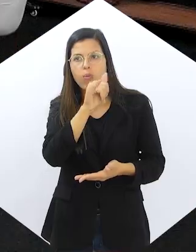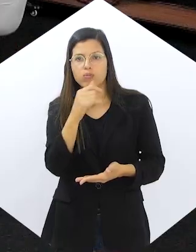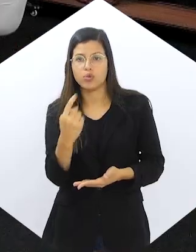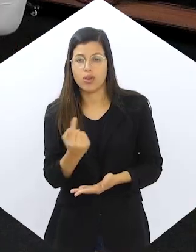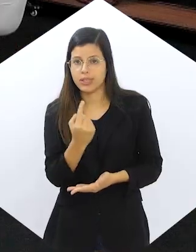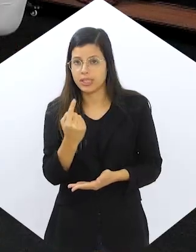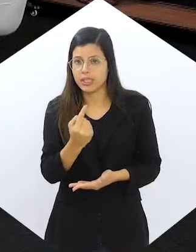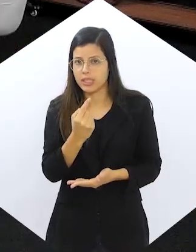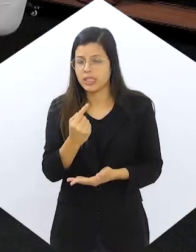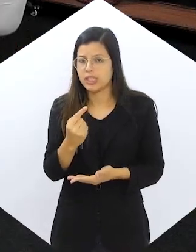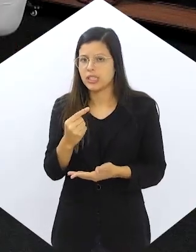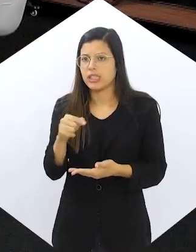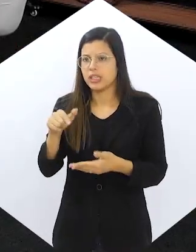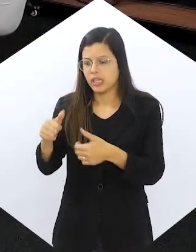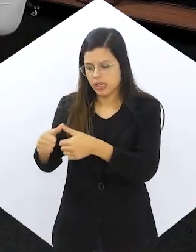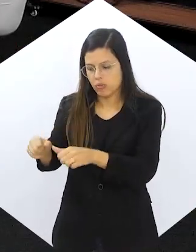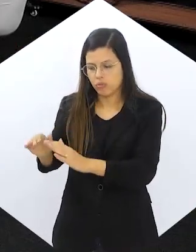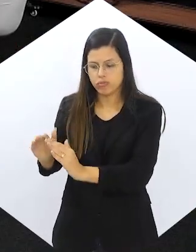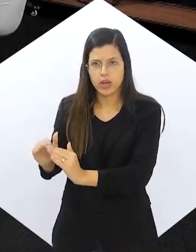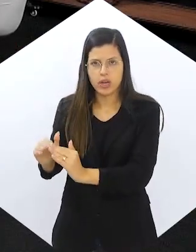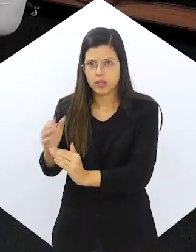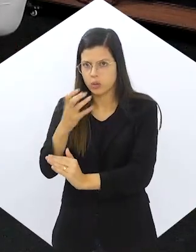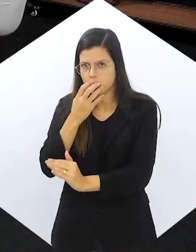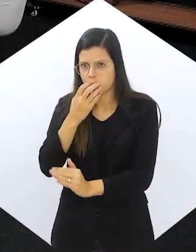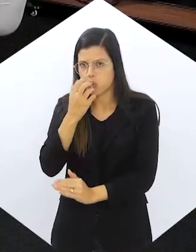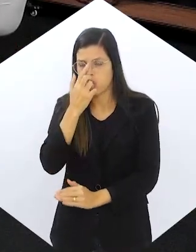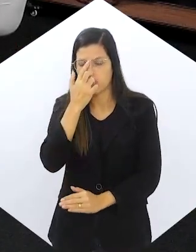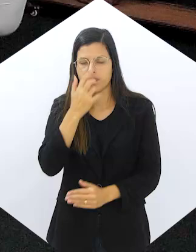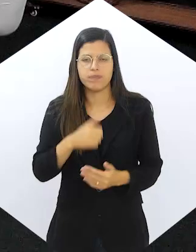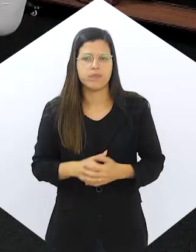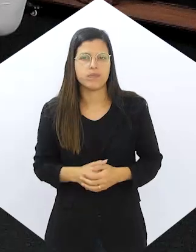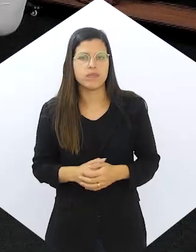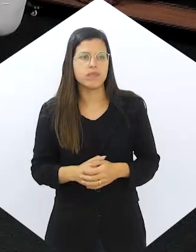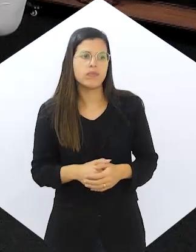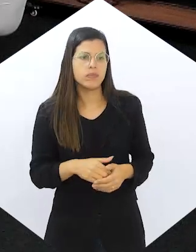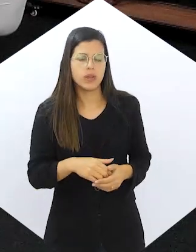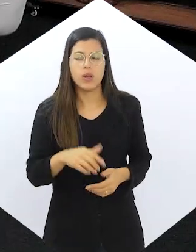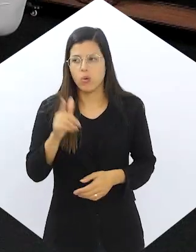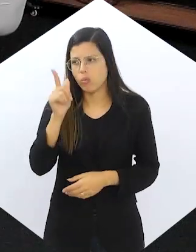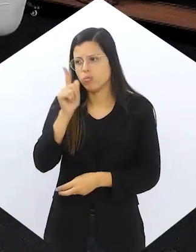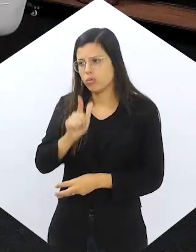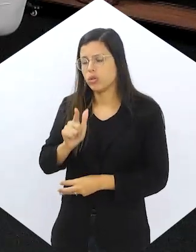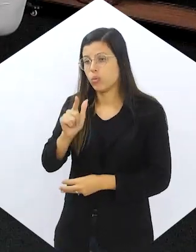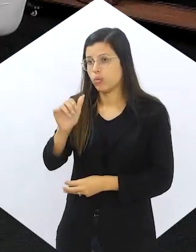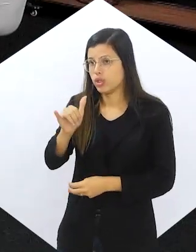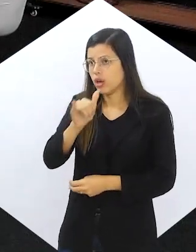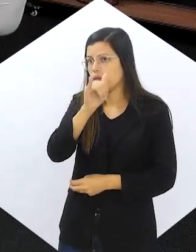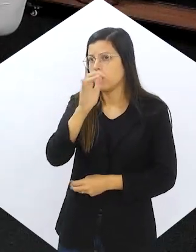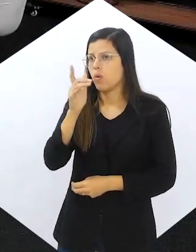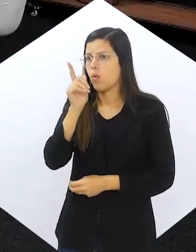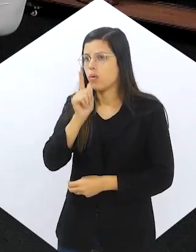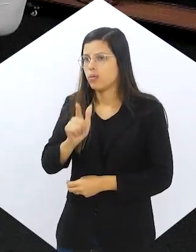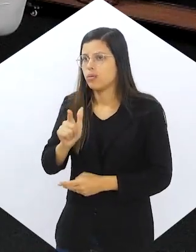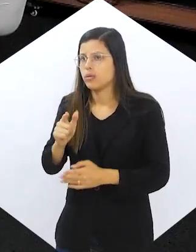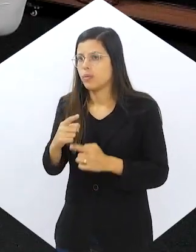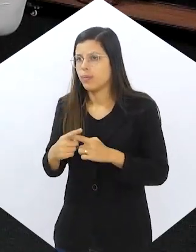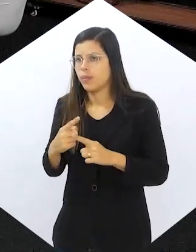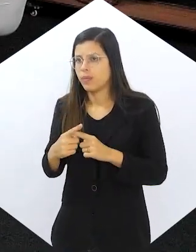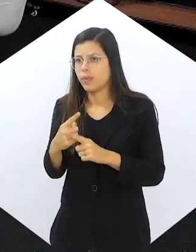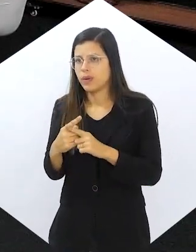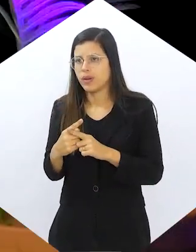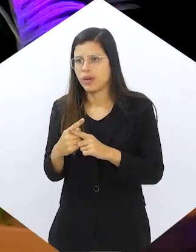sem ele viajando com você? Consigo. De avião eu consigo. Eu consigo. Porque